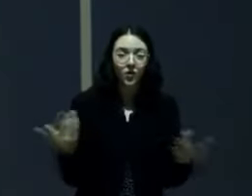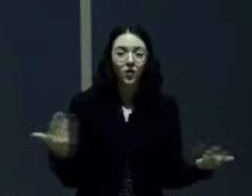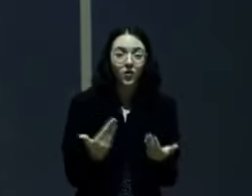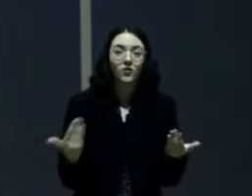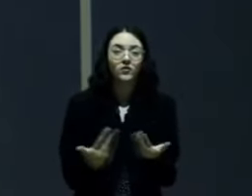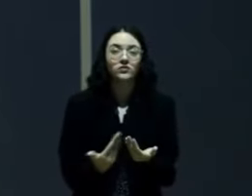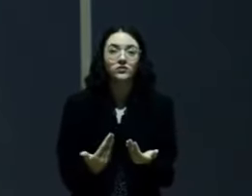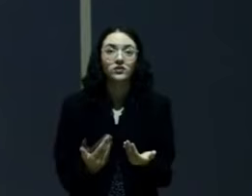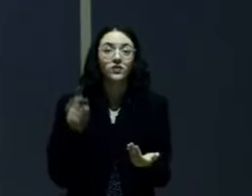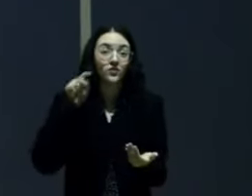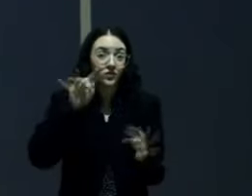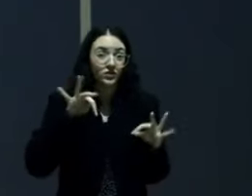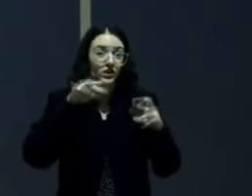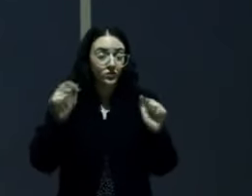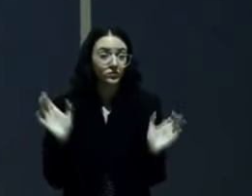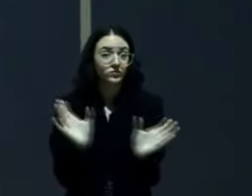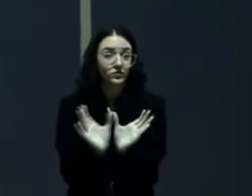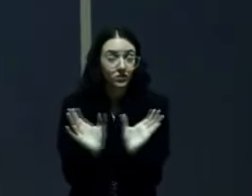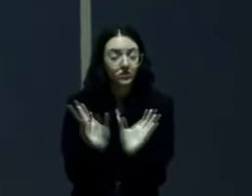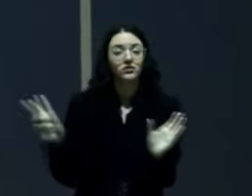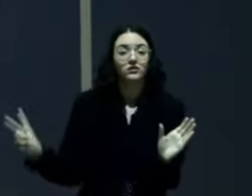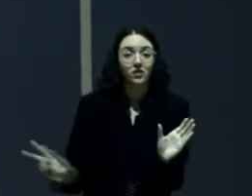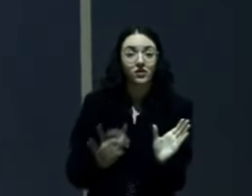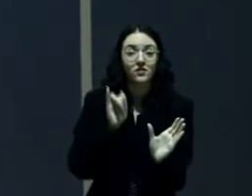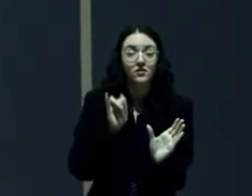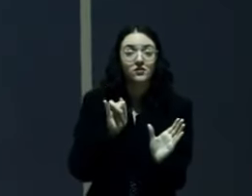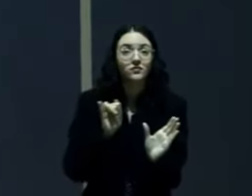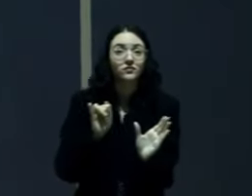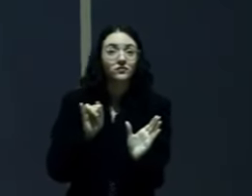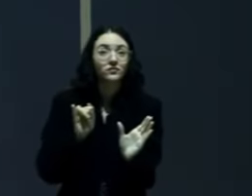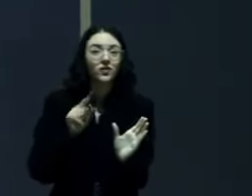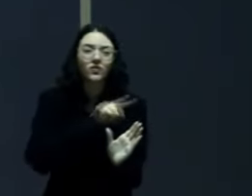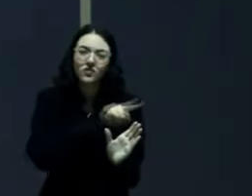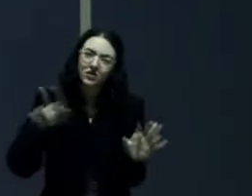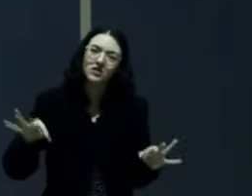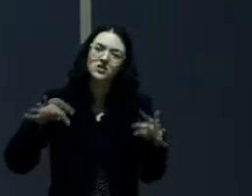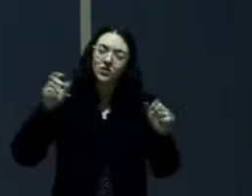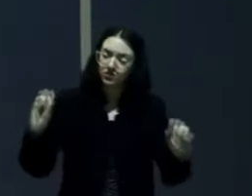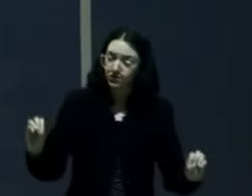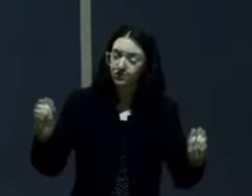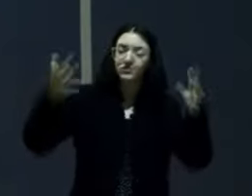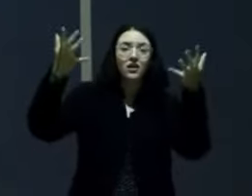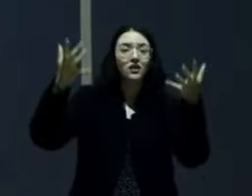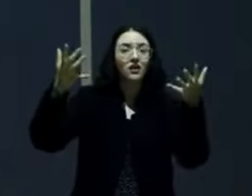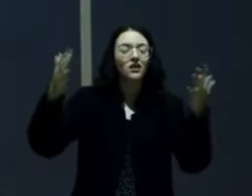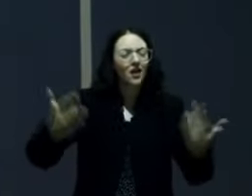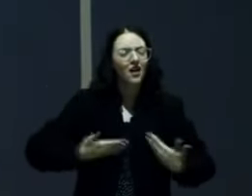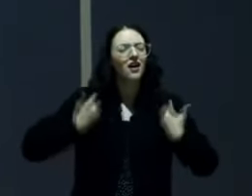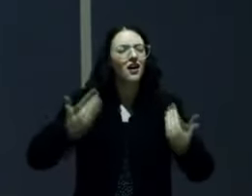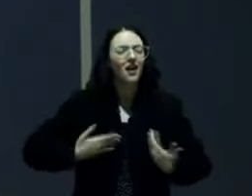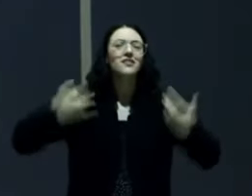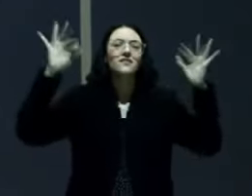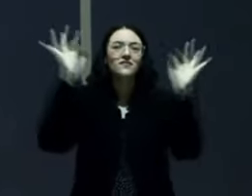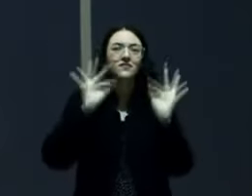vai participar da ceia do Senhor, celebre isso. Celebre com alegria,